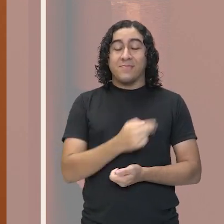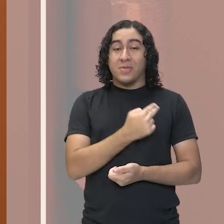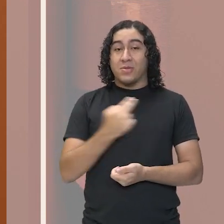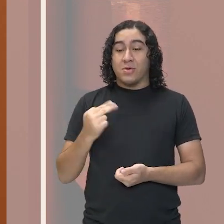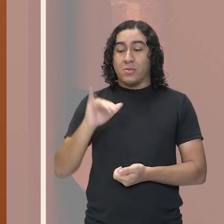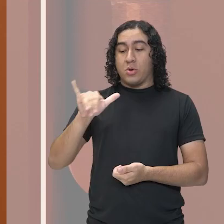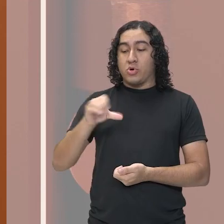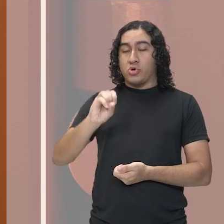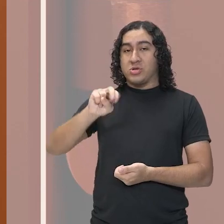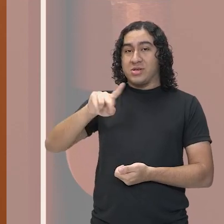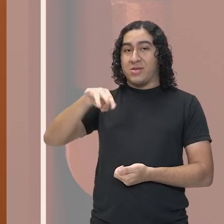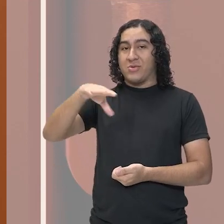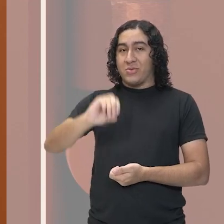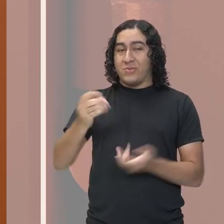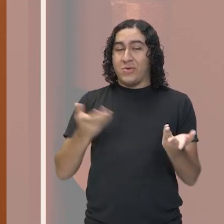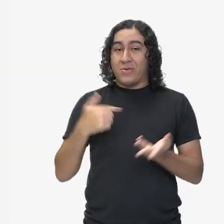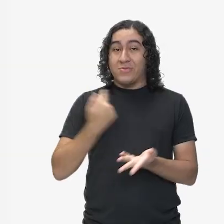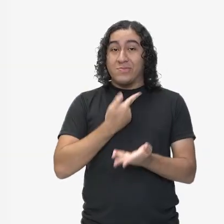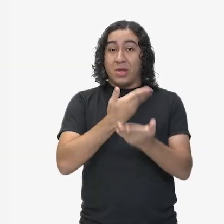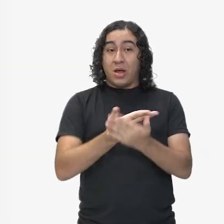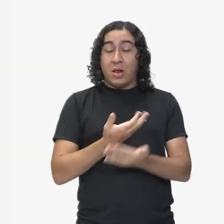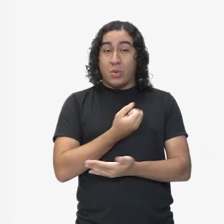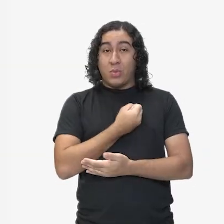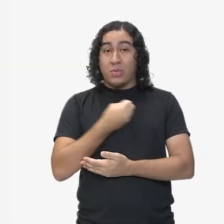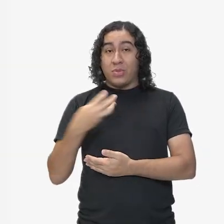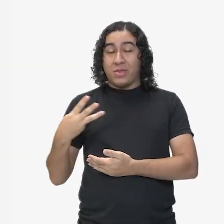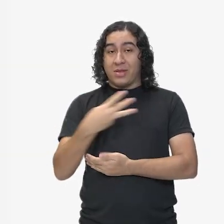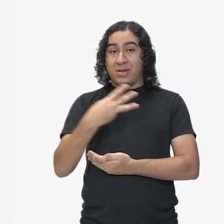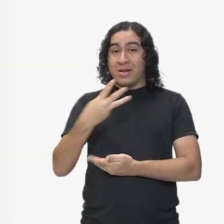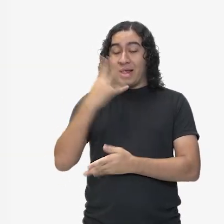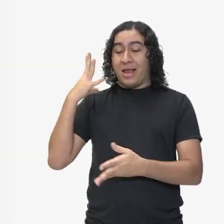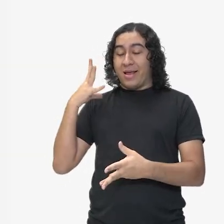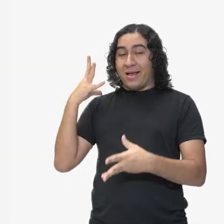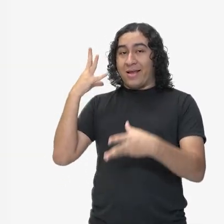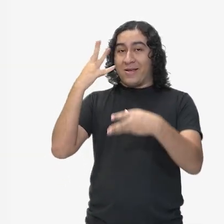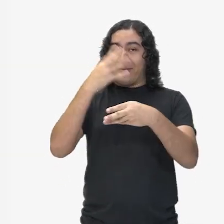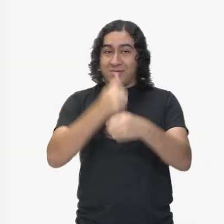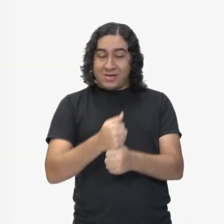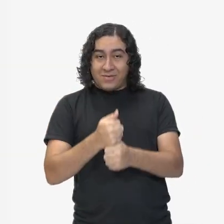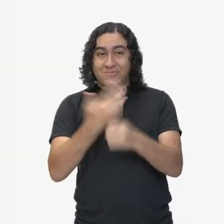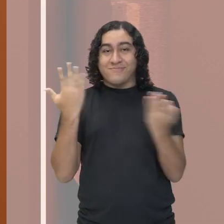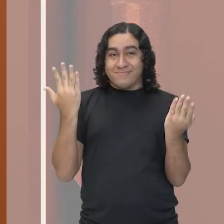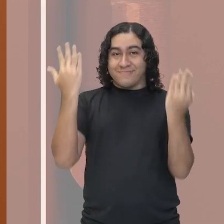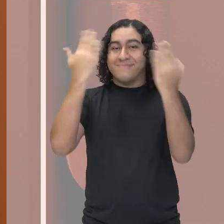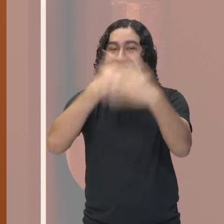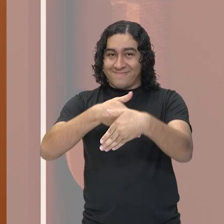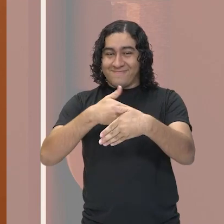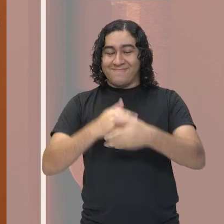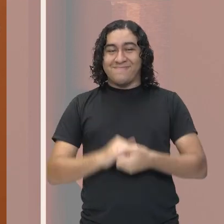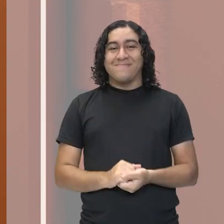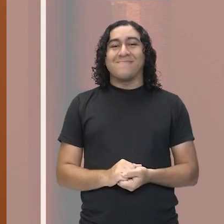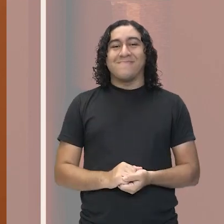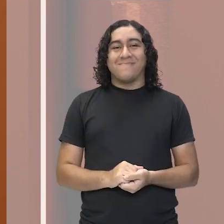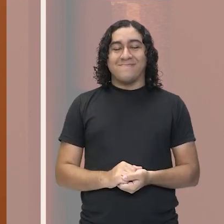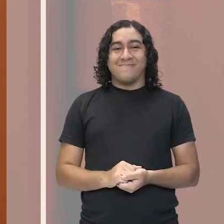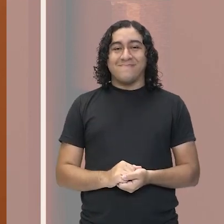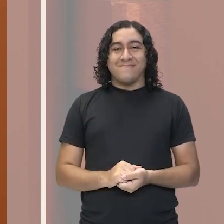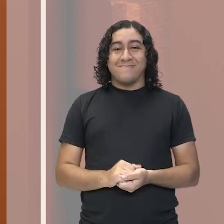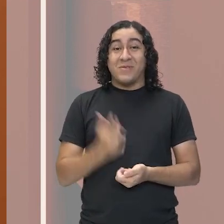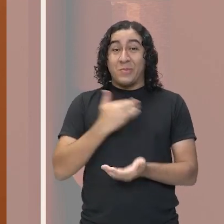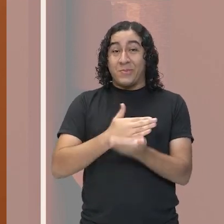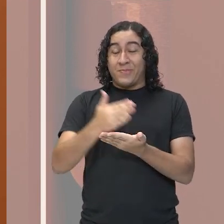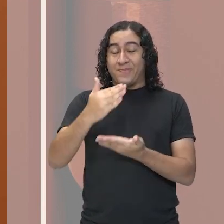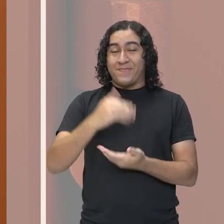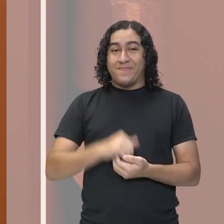Josino Malagueta e agora nós vamos para a nossa aula de revisão, a aula de número 33, que é a aula de revisão e avaliação. Vamos